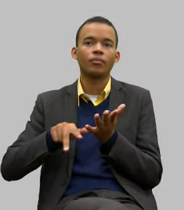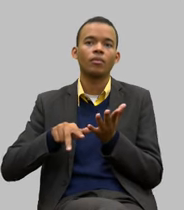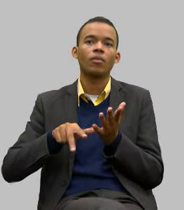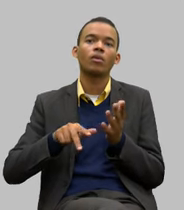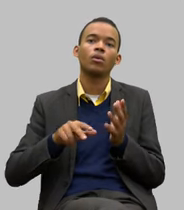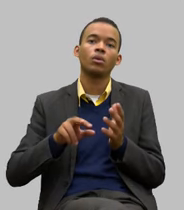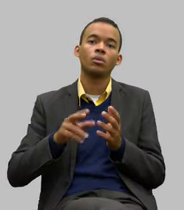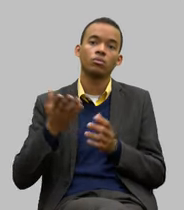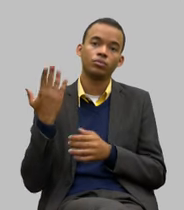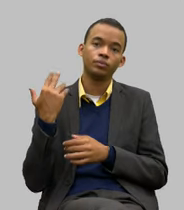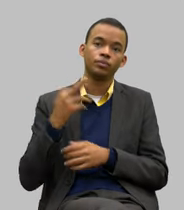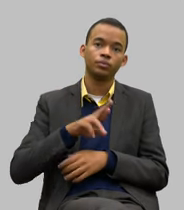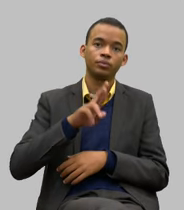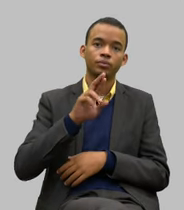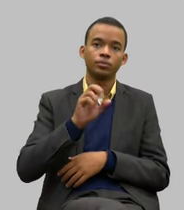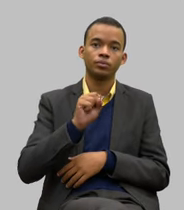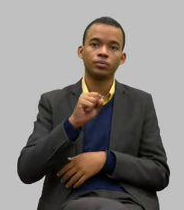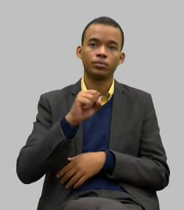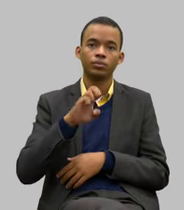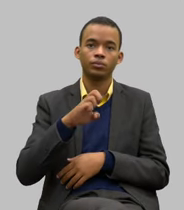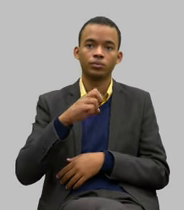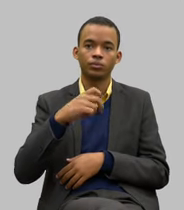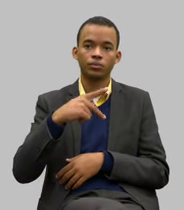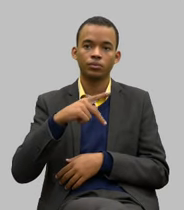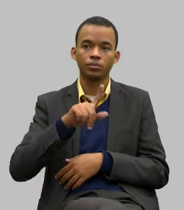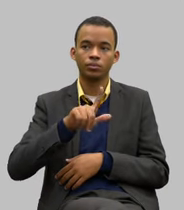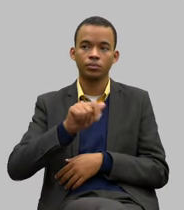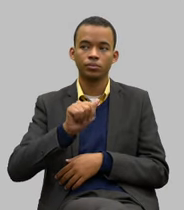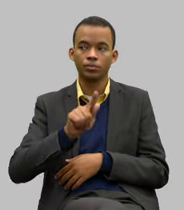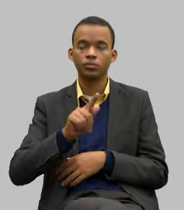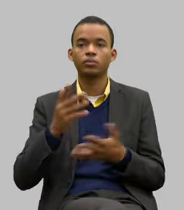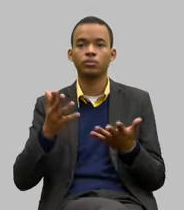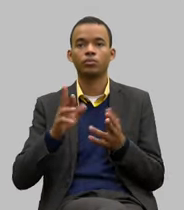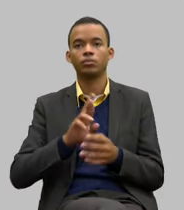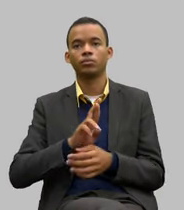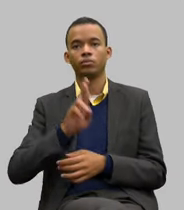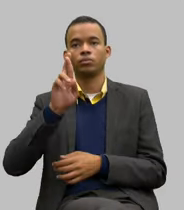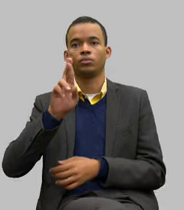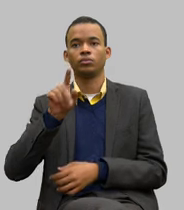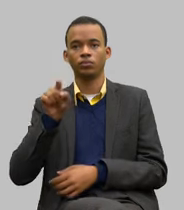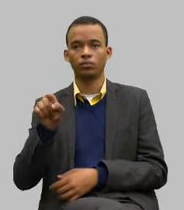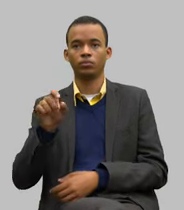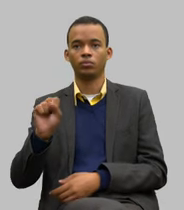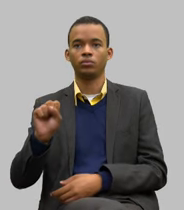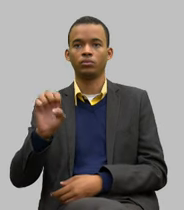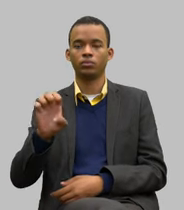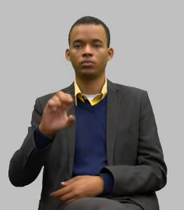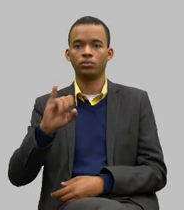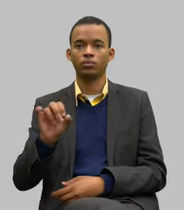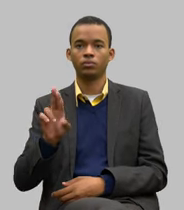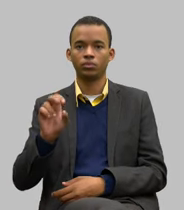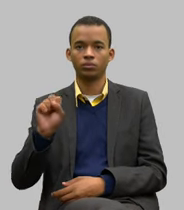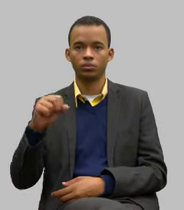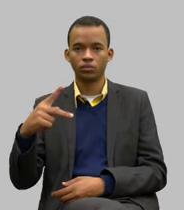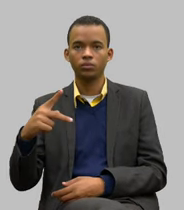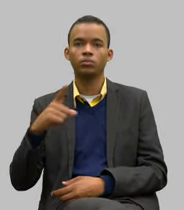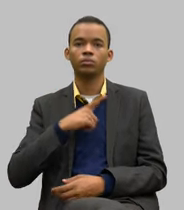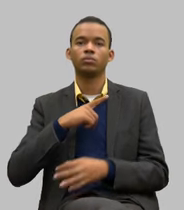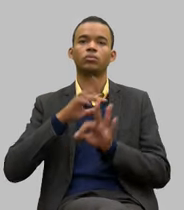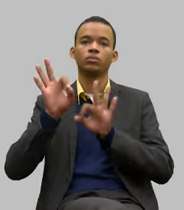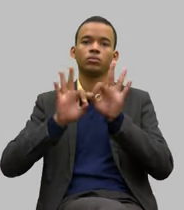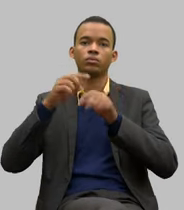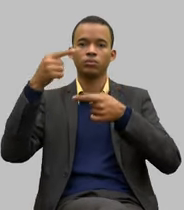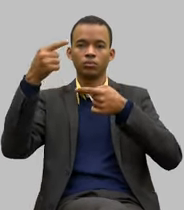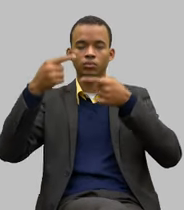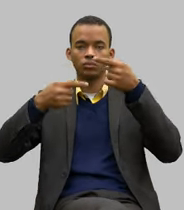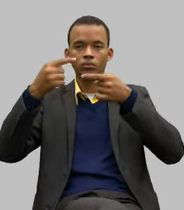de de política de sobre drogas e quatro né aproximadamente diretorias sobre o tema também os quadros vão ficar disponíveis e e e qualquer